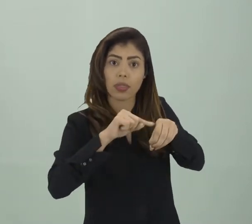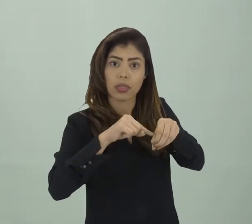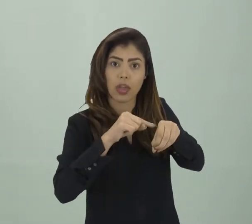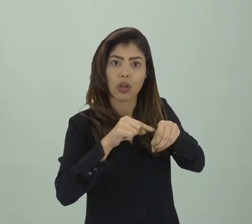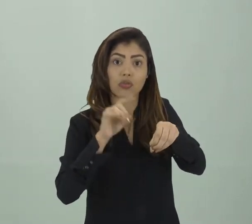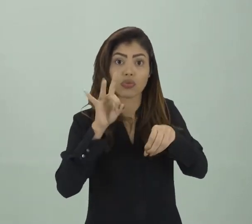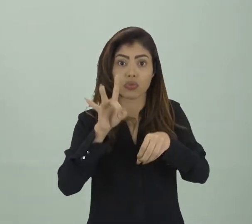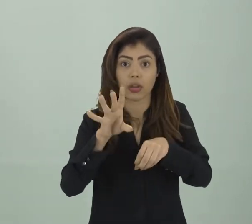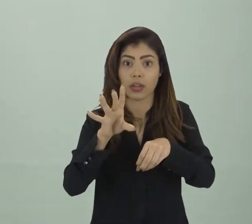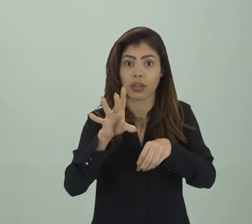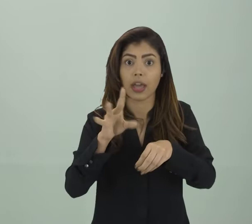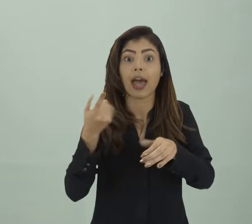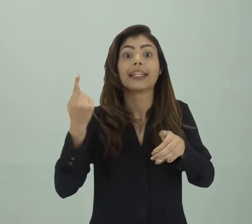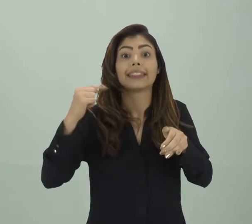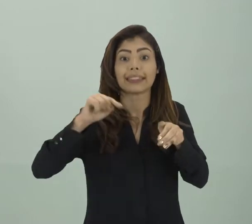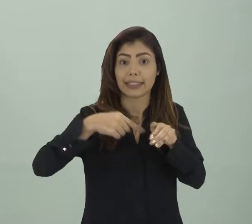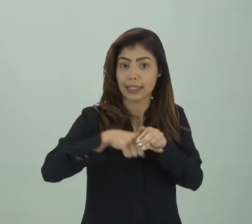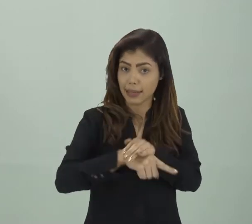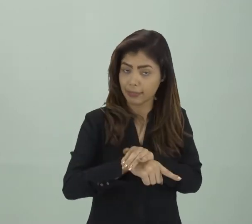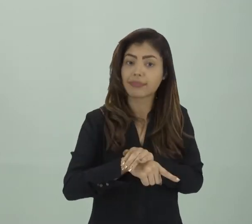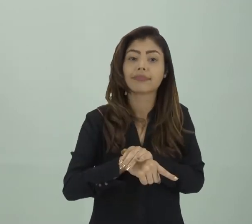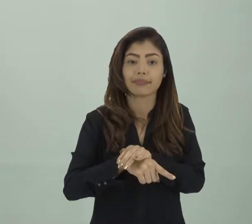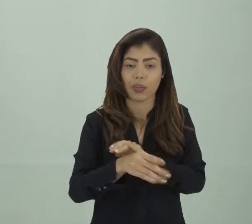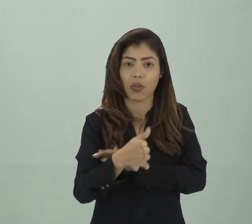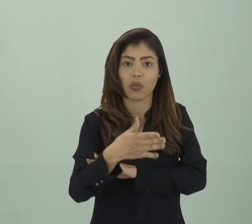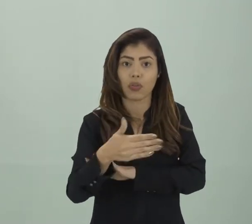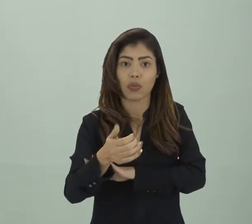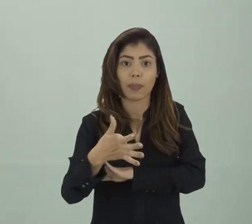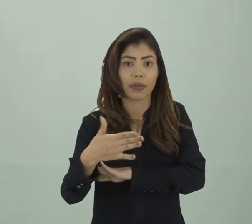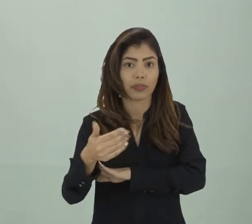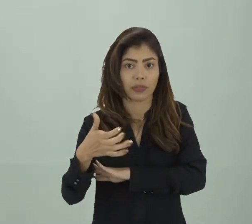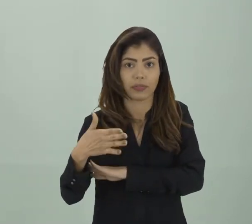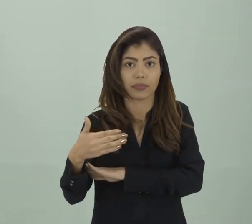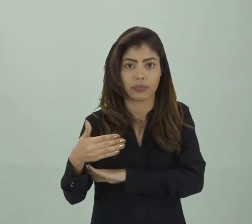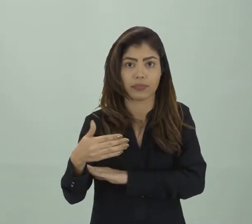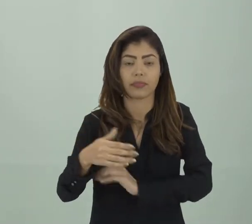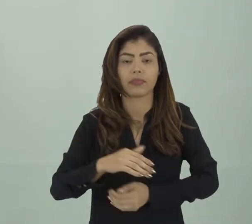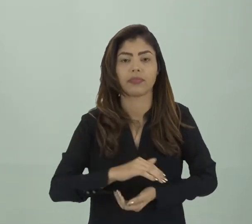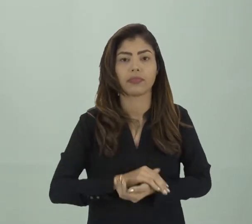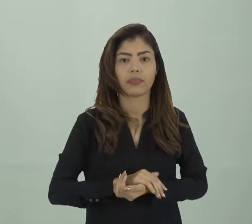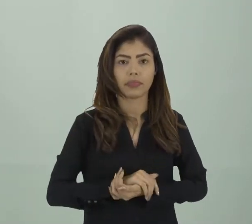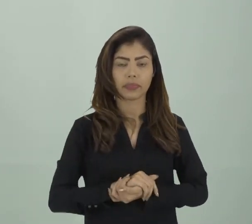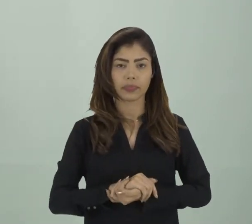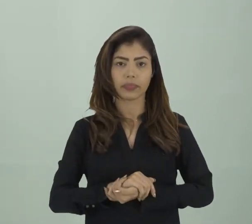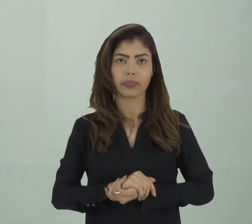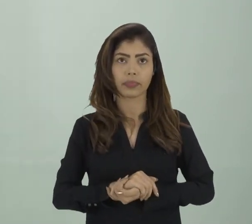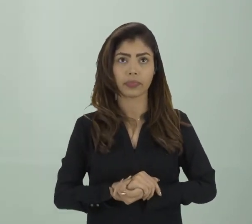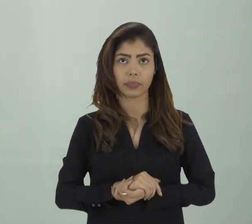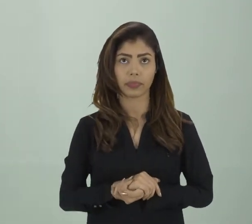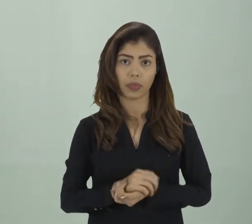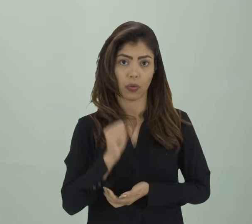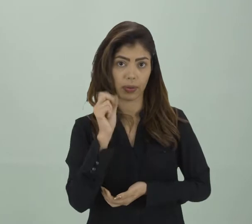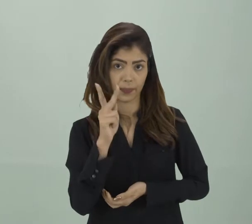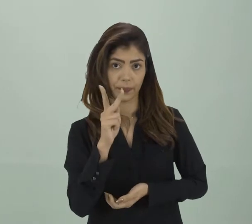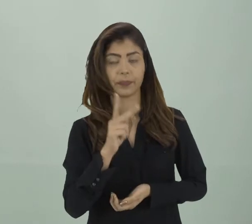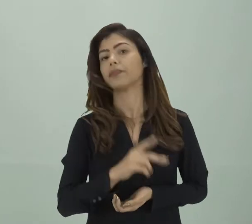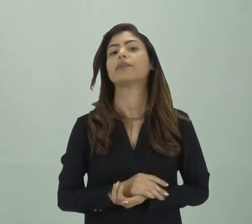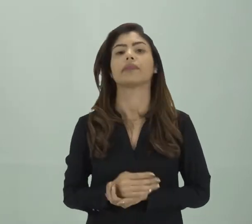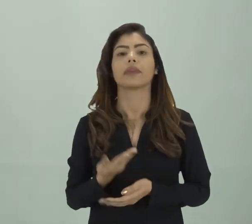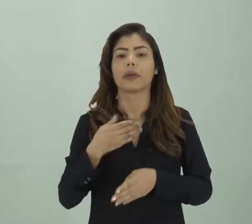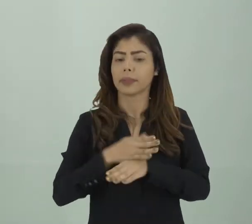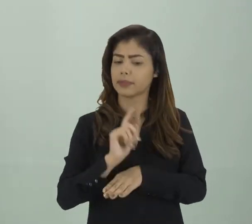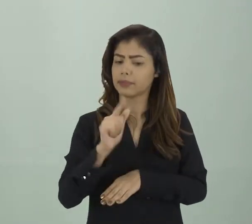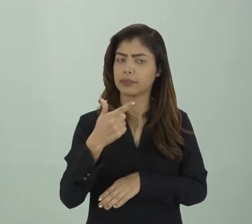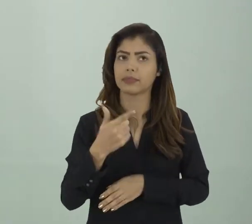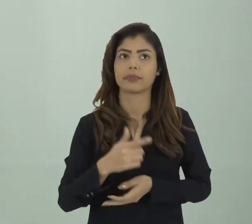esses ovos ficam dentro, tá? Dentro do útero, tá? Da sua genitora. Ok? Vamos